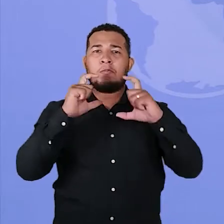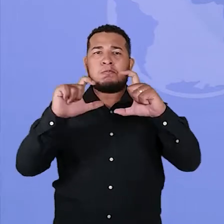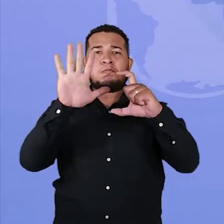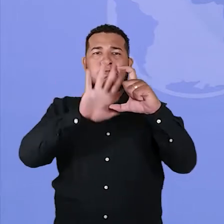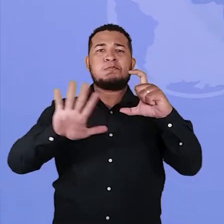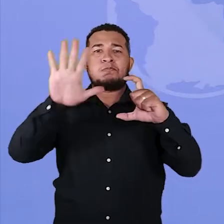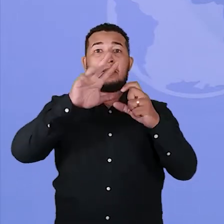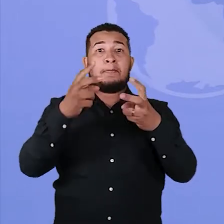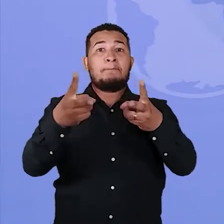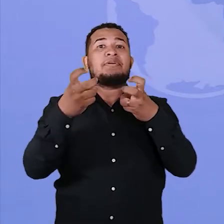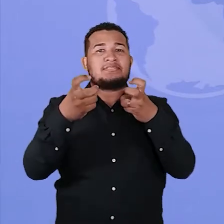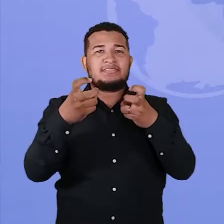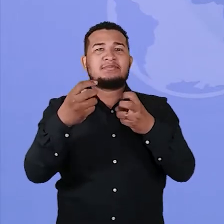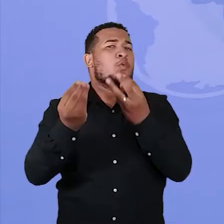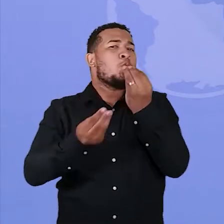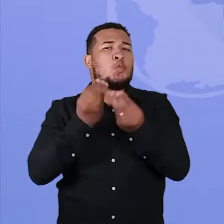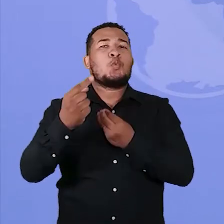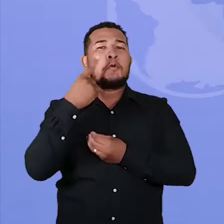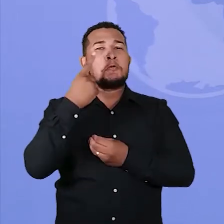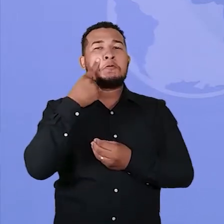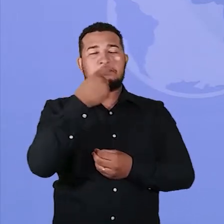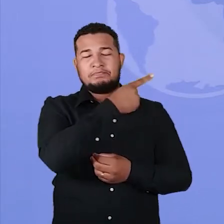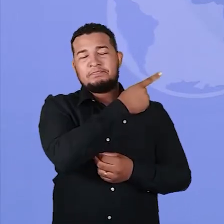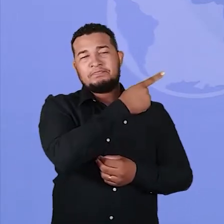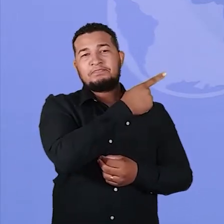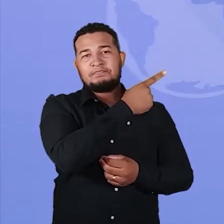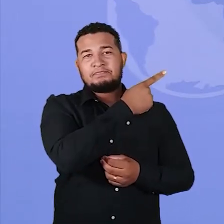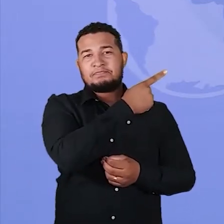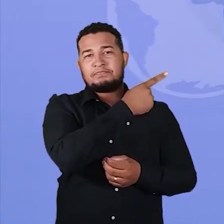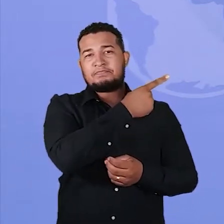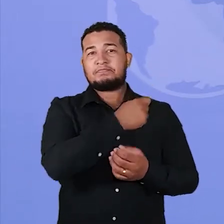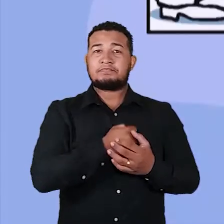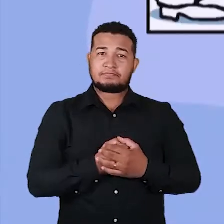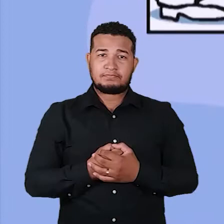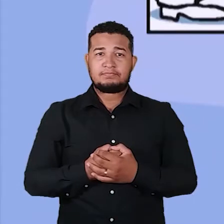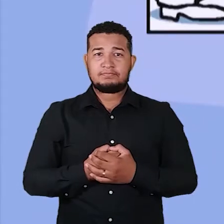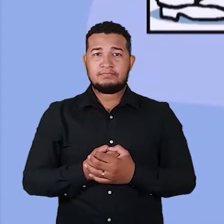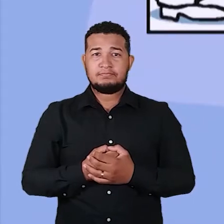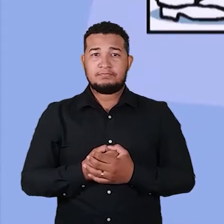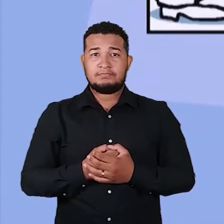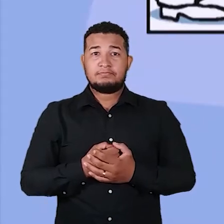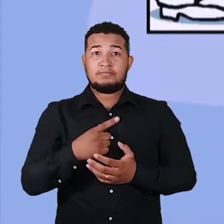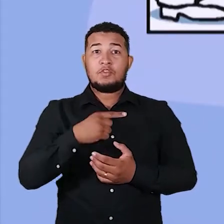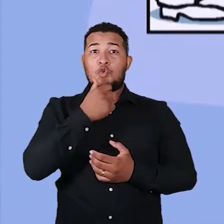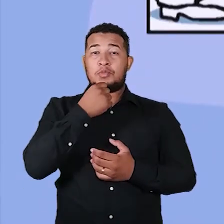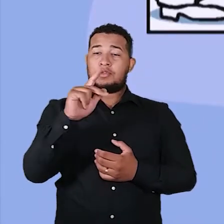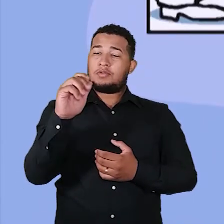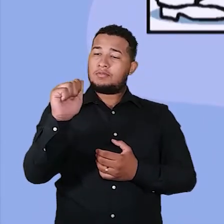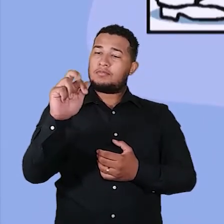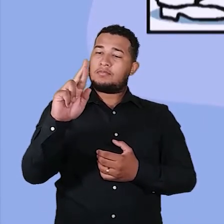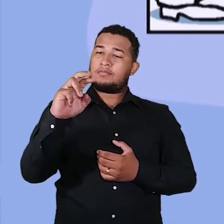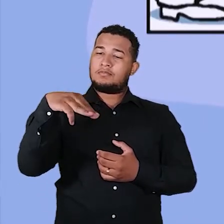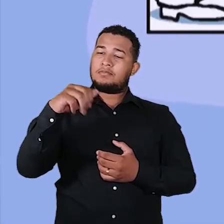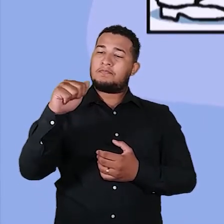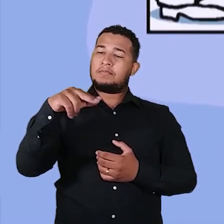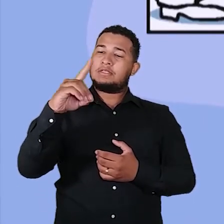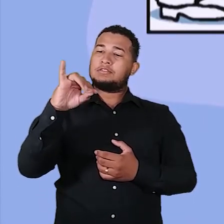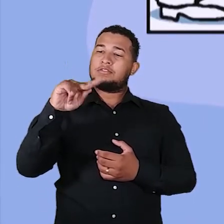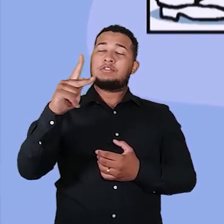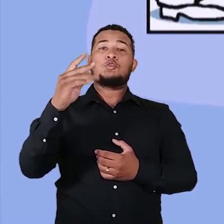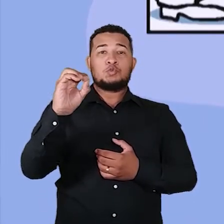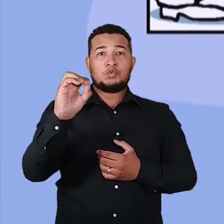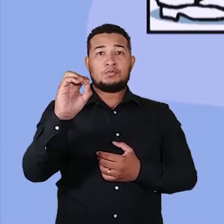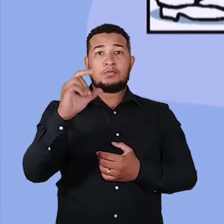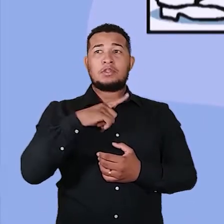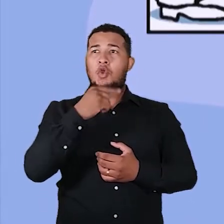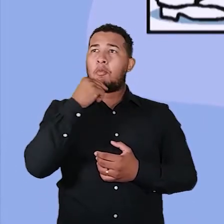nessa tirinha para você perceber aí do que exatamente eu estou falando. Vamos lá. Aí tem a tirinha do Armandinho, né? Ele está